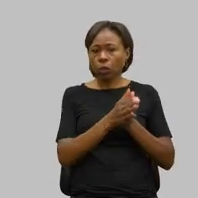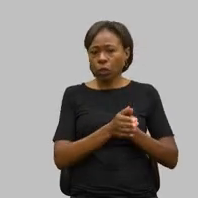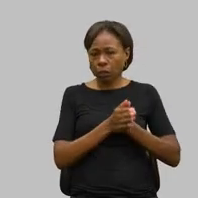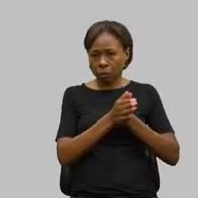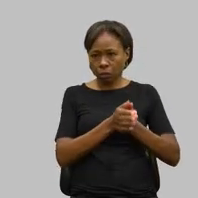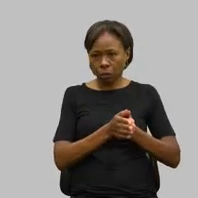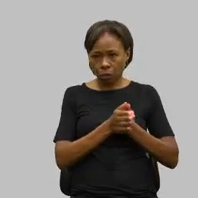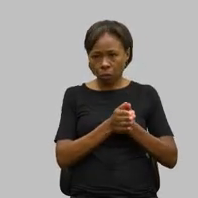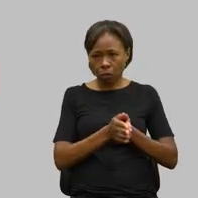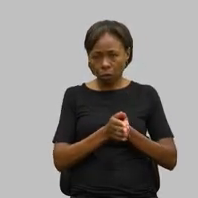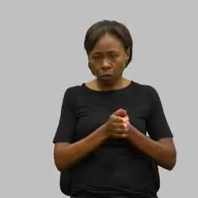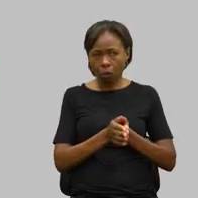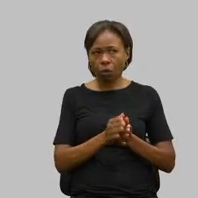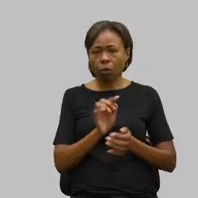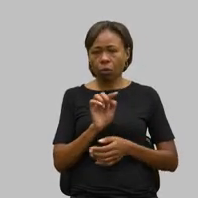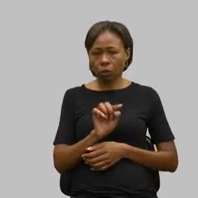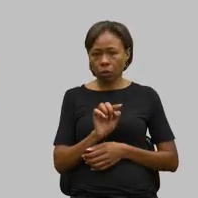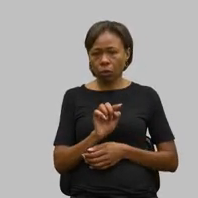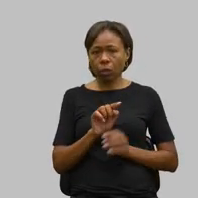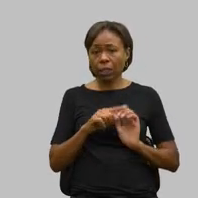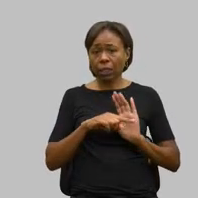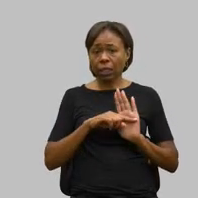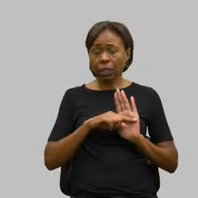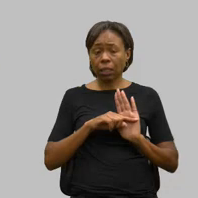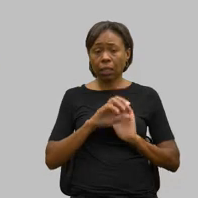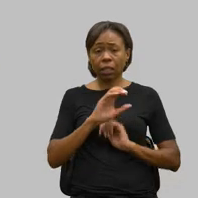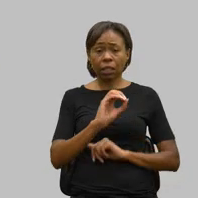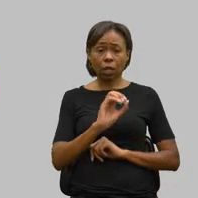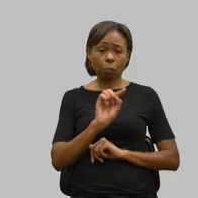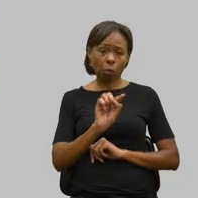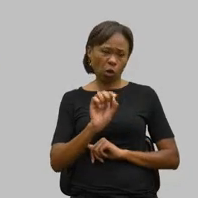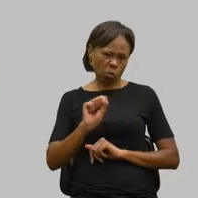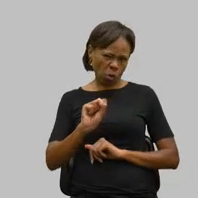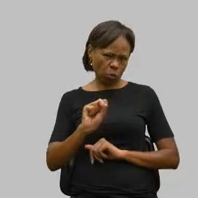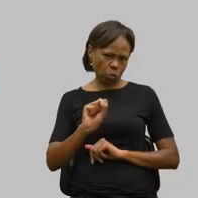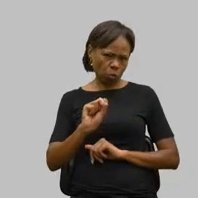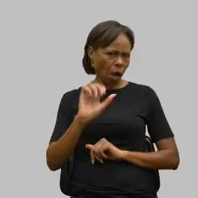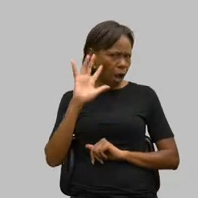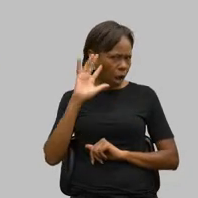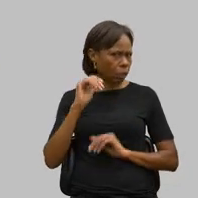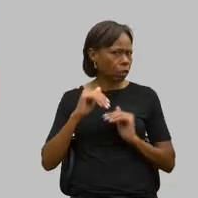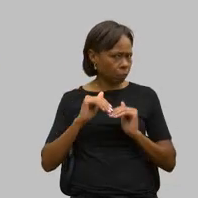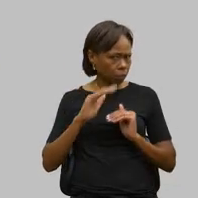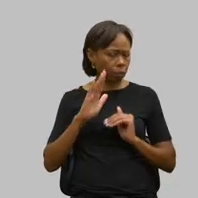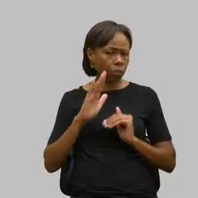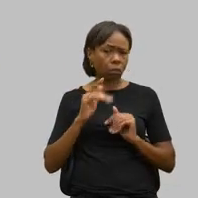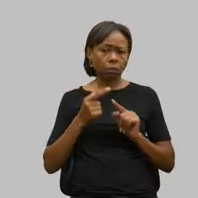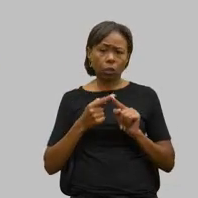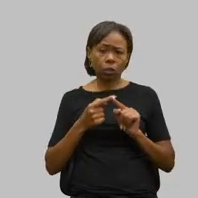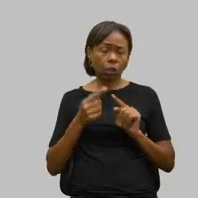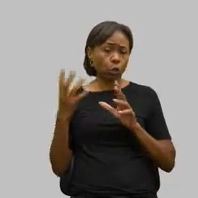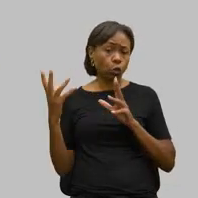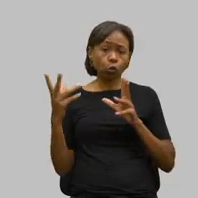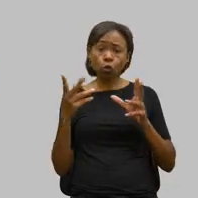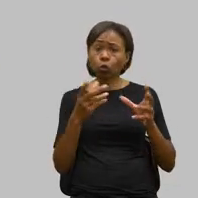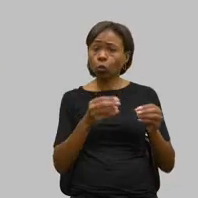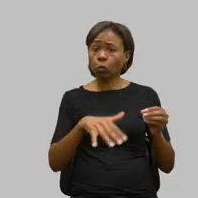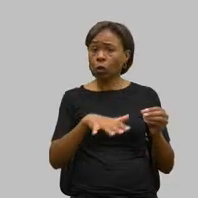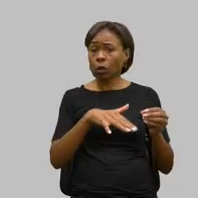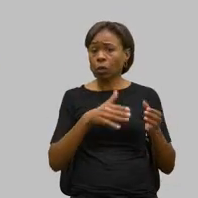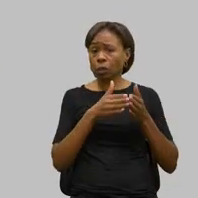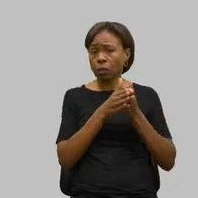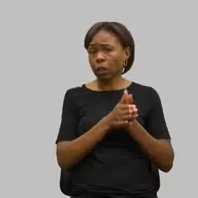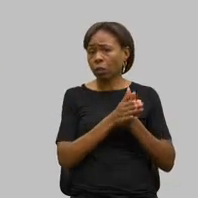colocados aqui com um déficit de 0,8%, que eu acho até que é maior, porque todo mundo do Jequitinhonha está